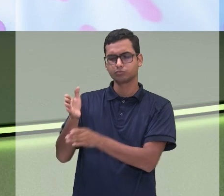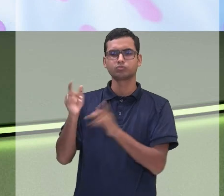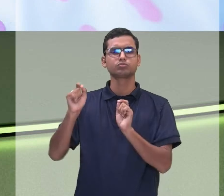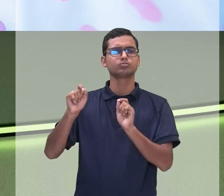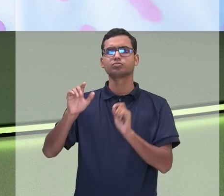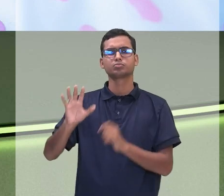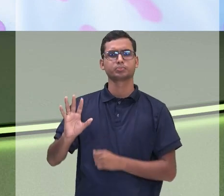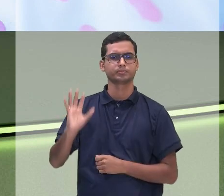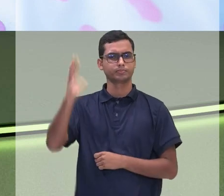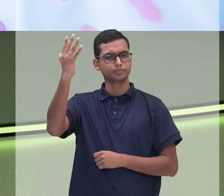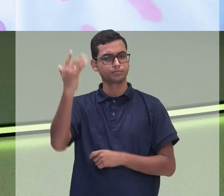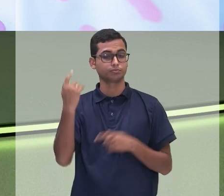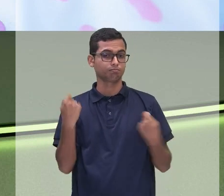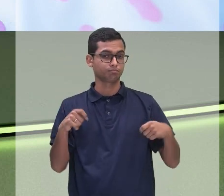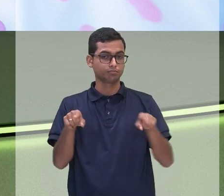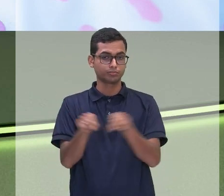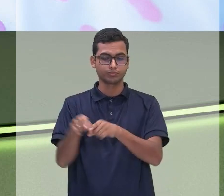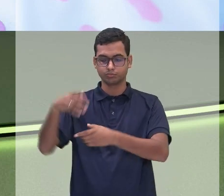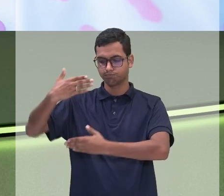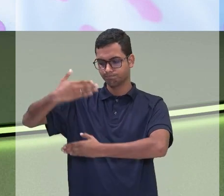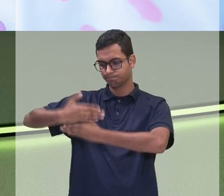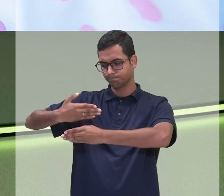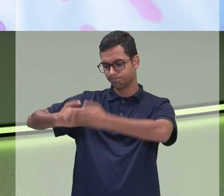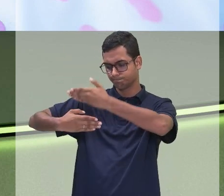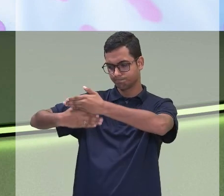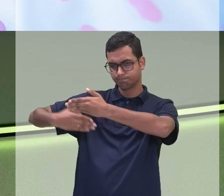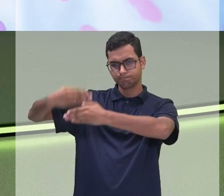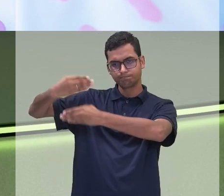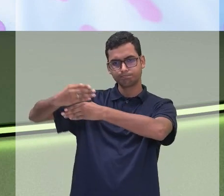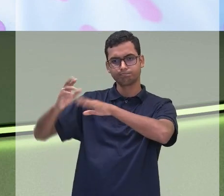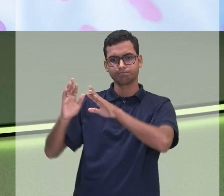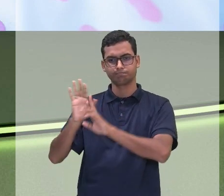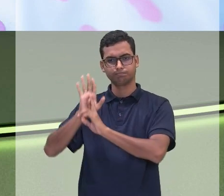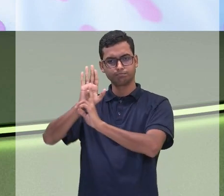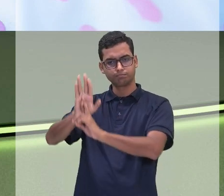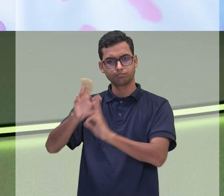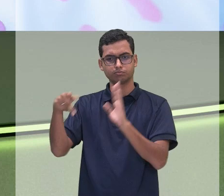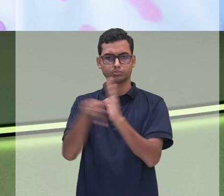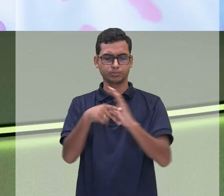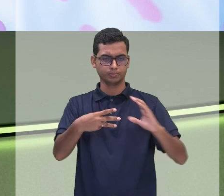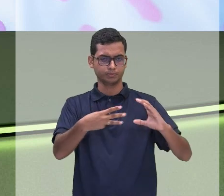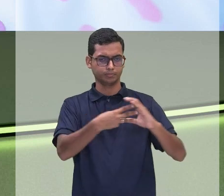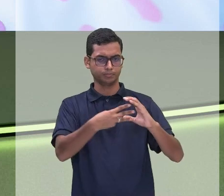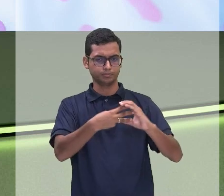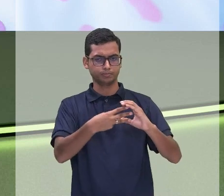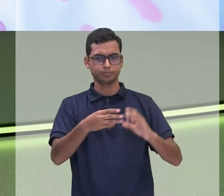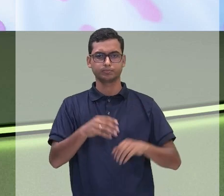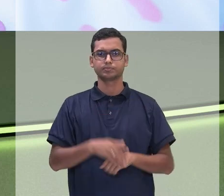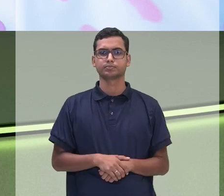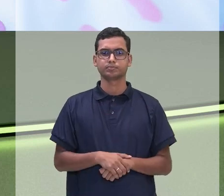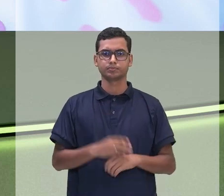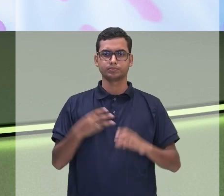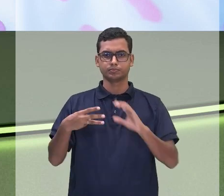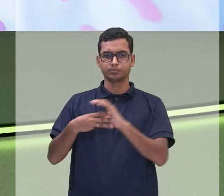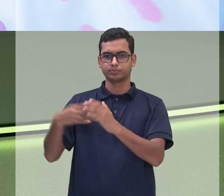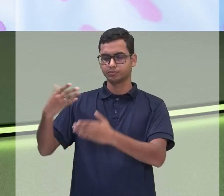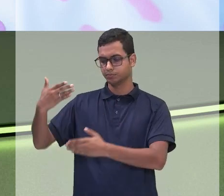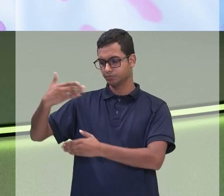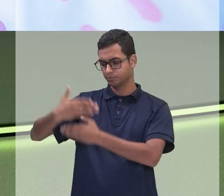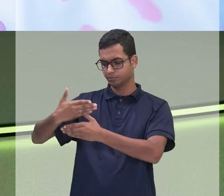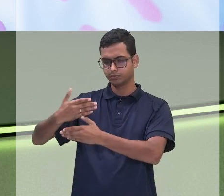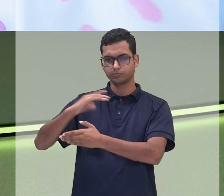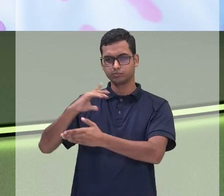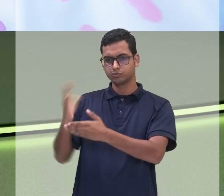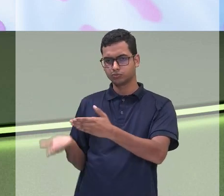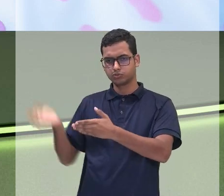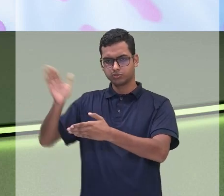quê? De tijolo. Esse tijolo é a representação de uma célula. Eu vou pegar ali meu tijolinho, vou colocar o